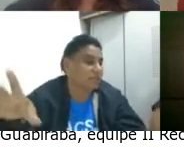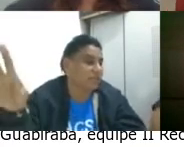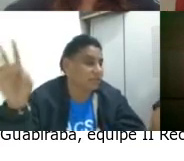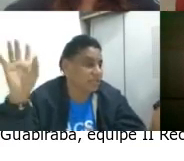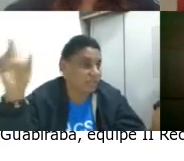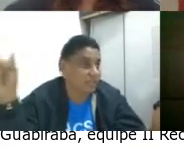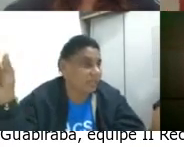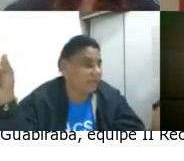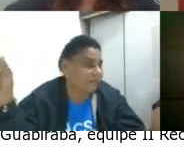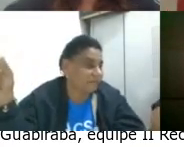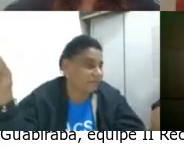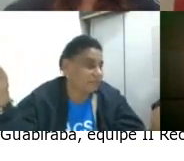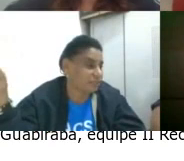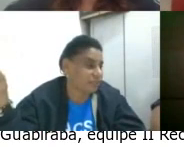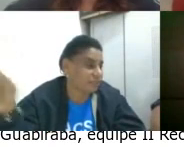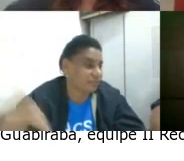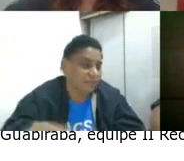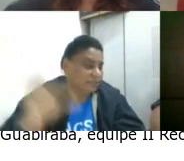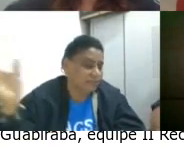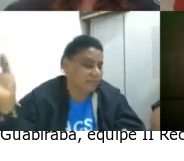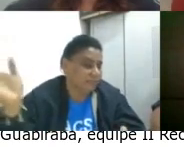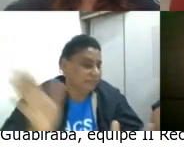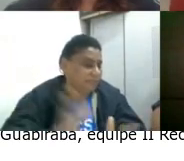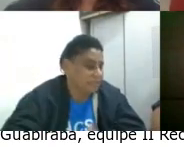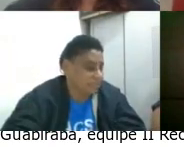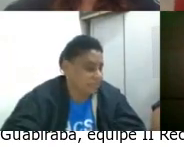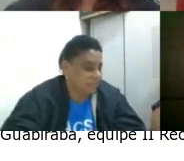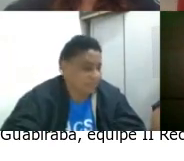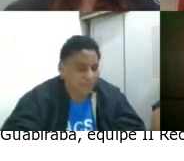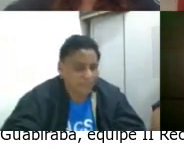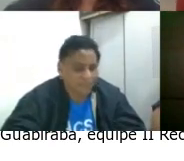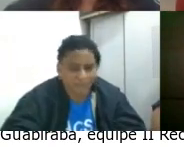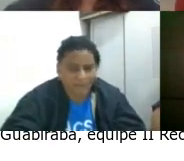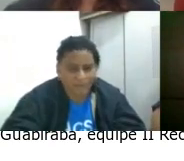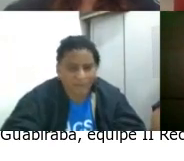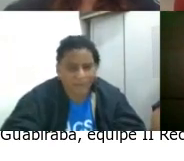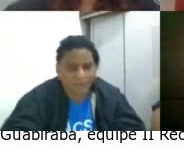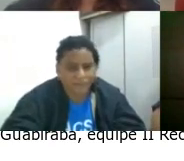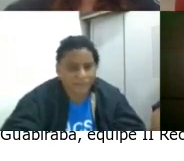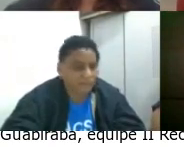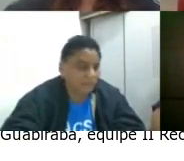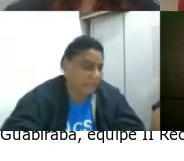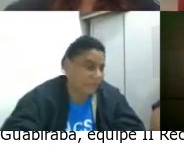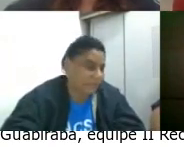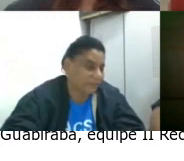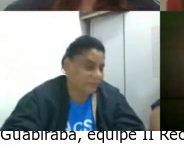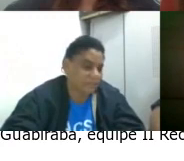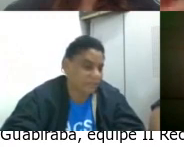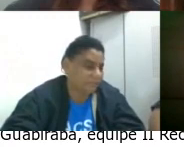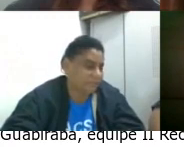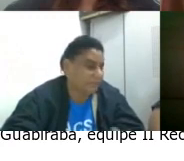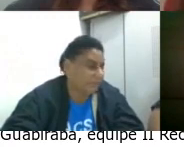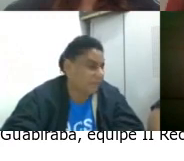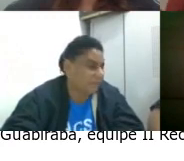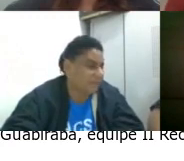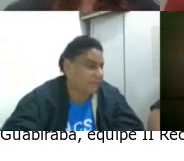uma educação sempre individual e sempre dialogada sempre conseguir escutar o outro o paciente ou